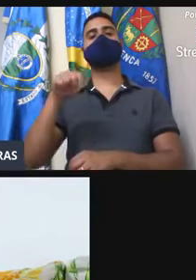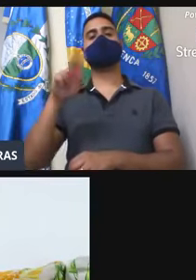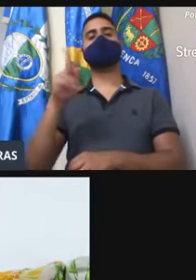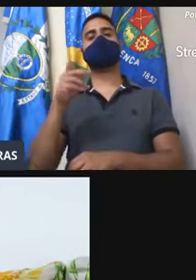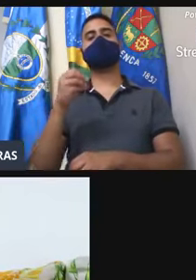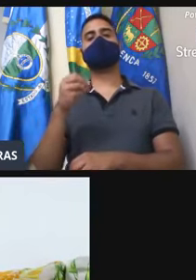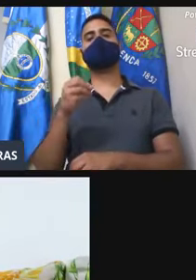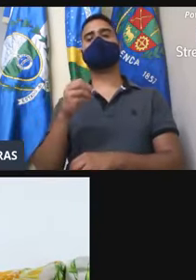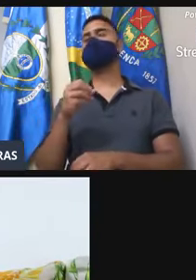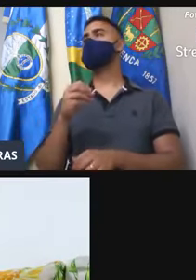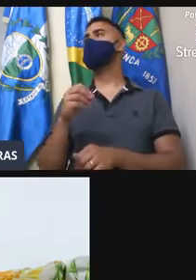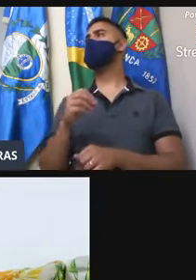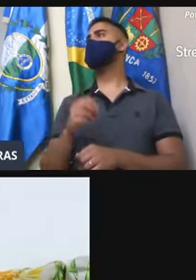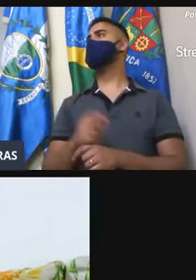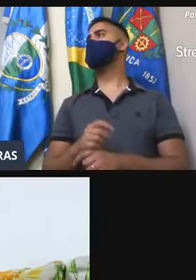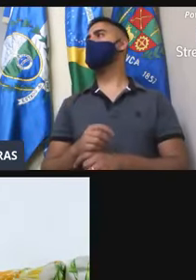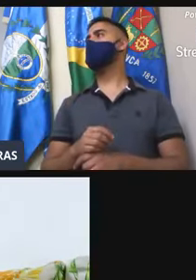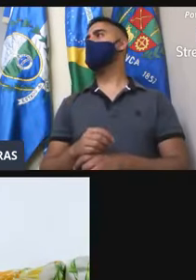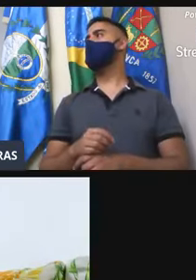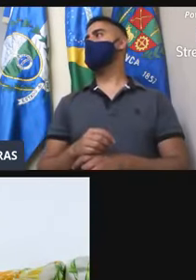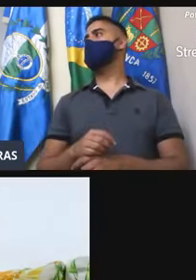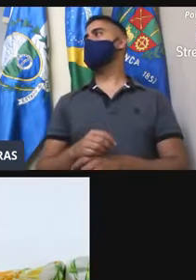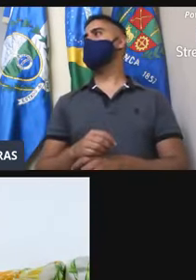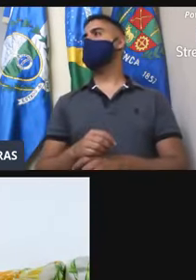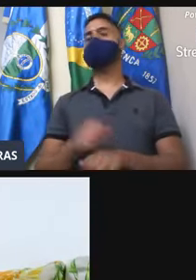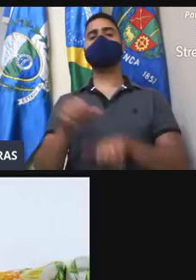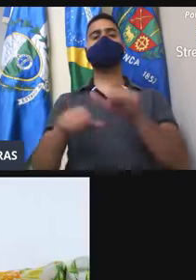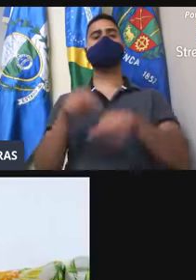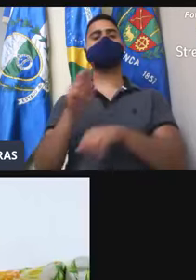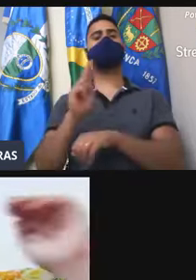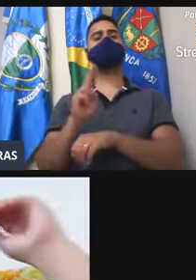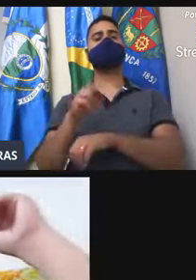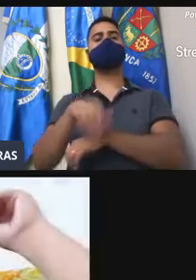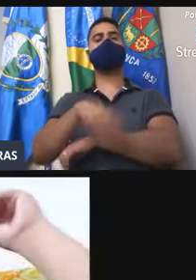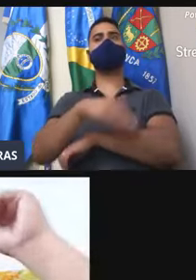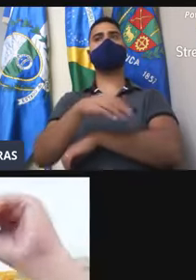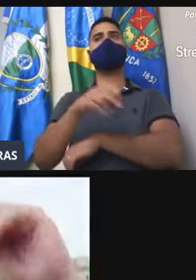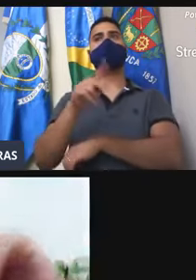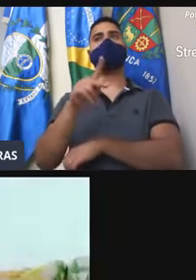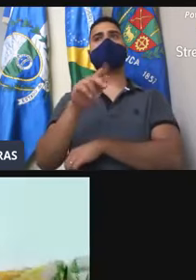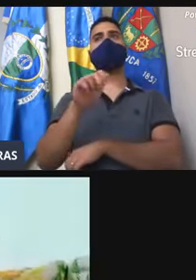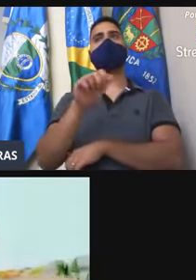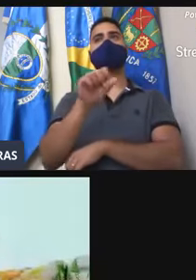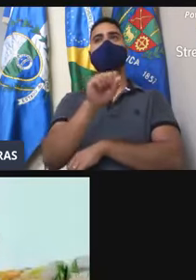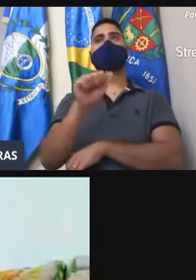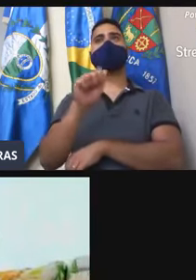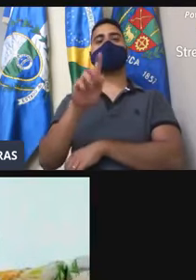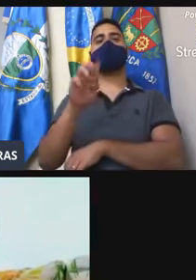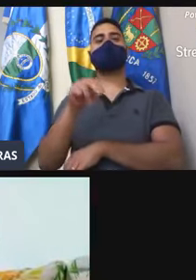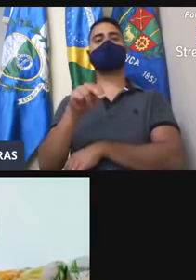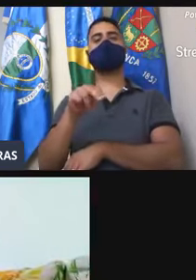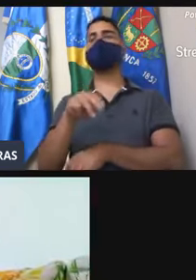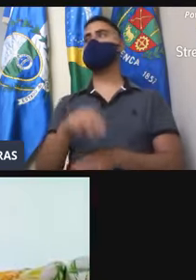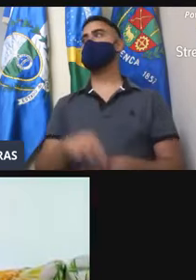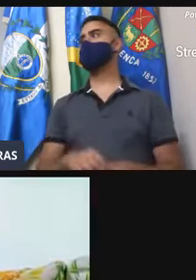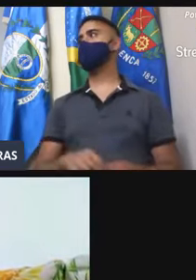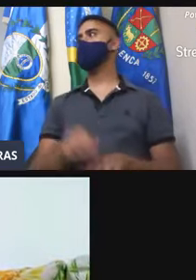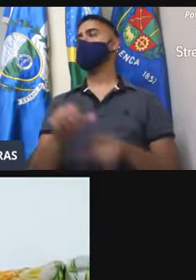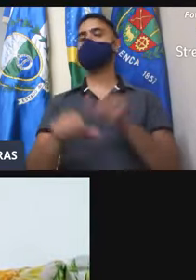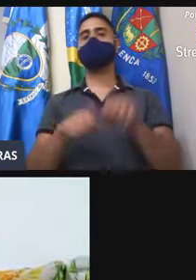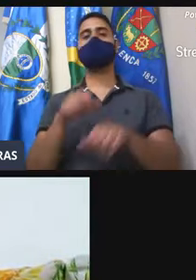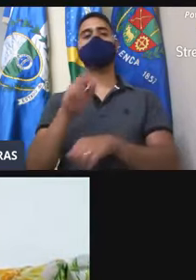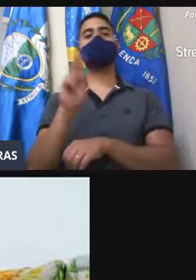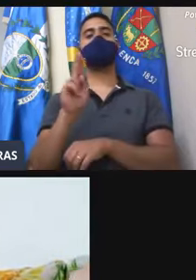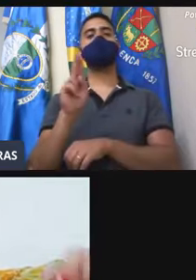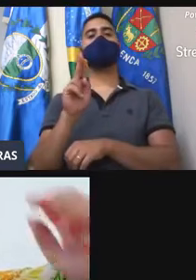Dispõe sobre a alteração da nomenclatura da Rua C do Bairro da Passagem, Valença, Rio de Janeiro, para a Rua